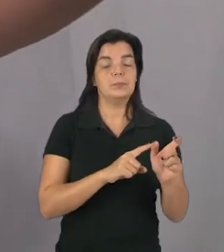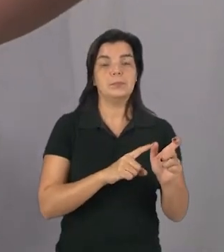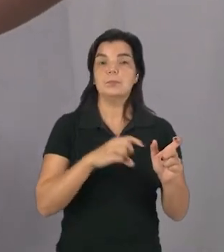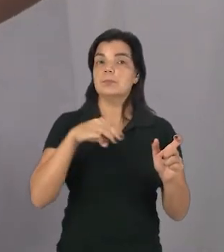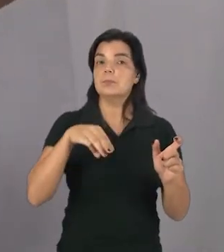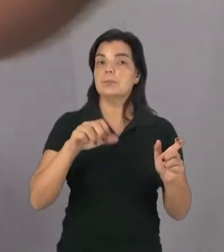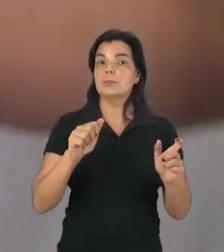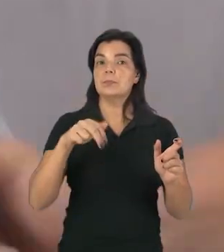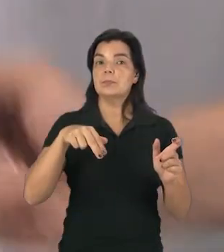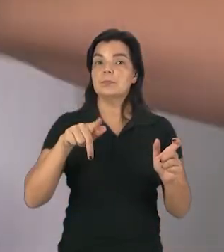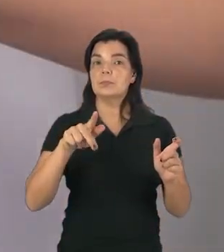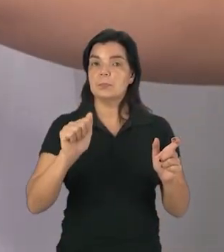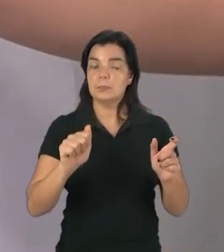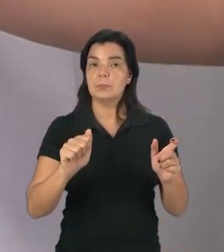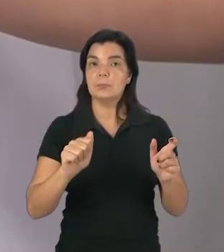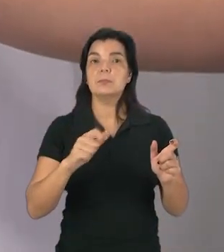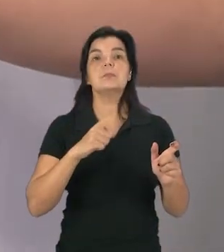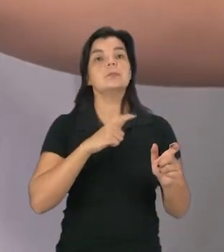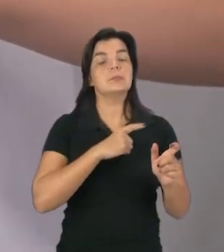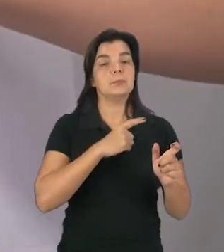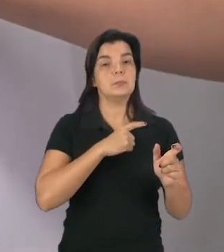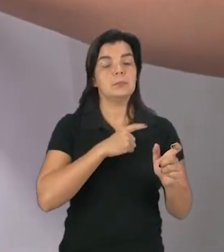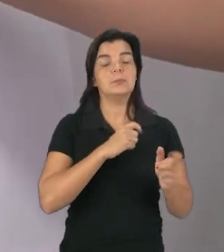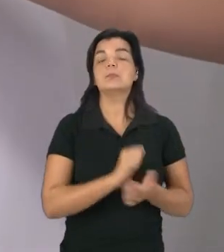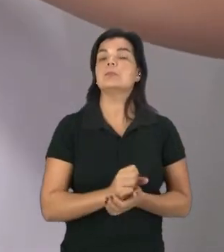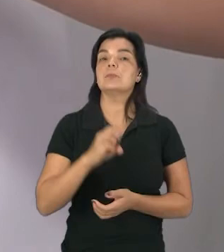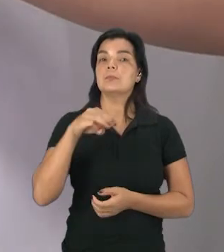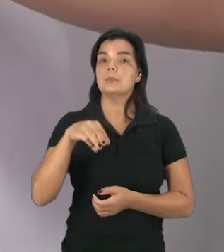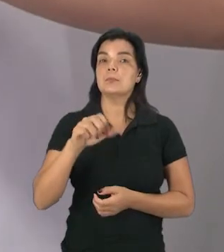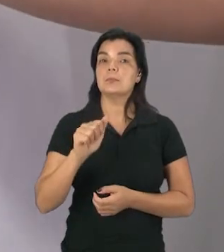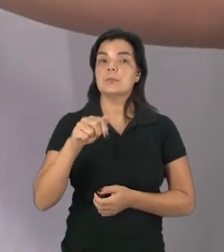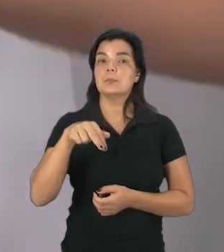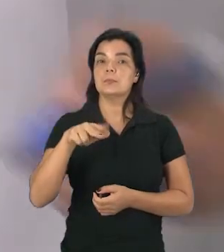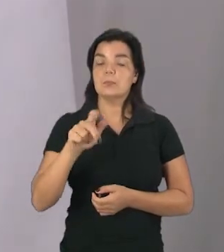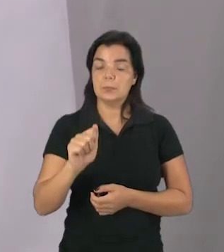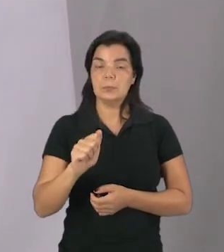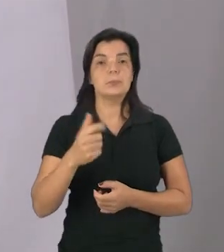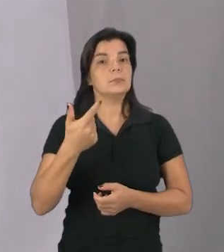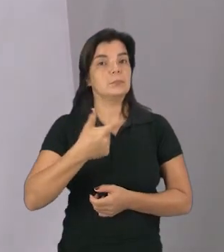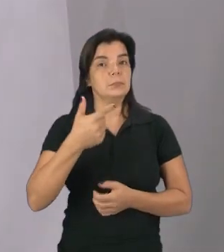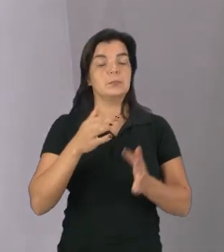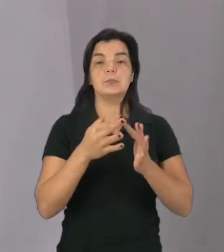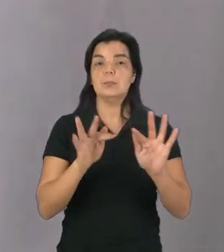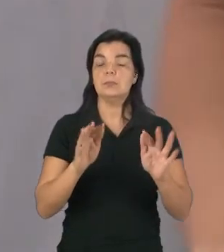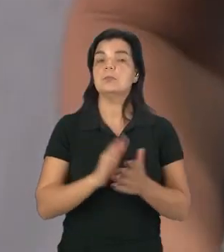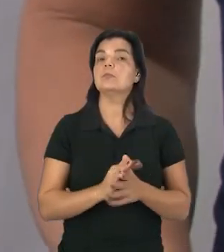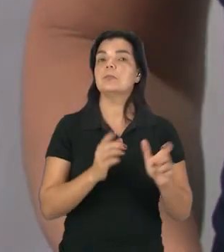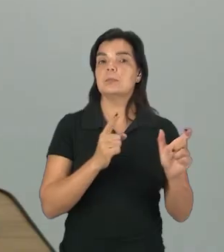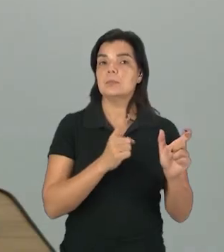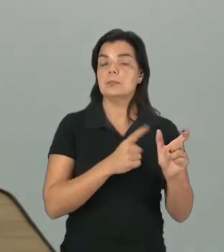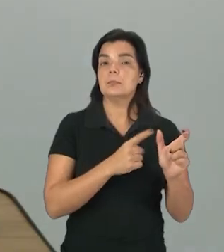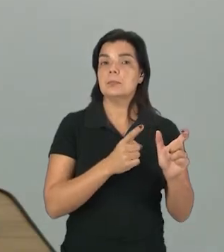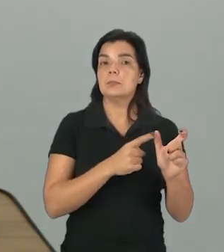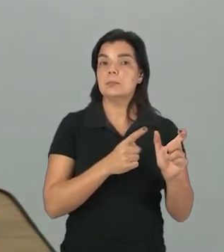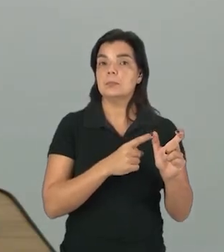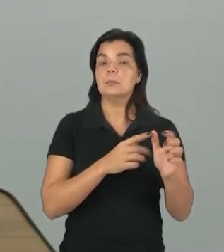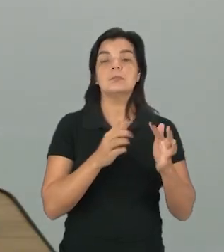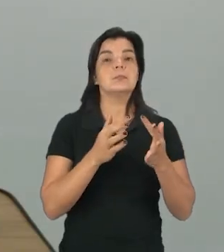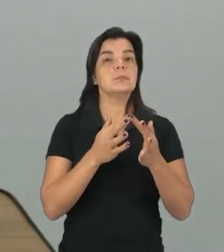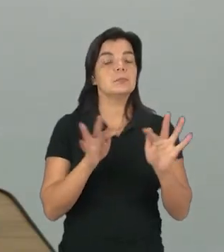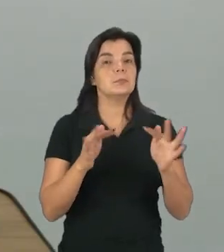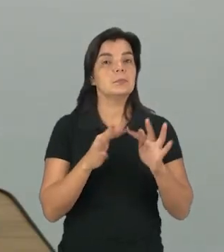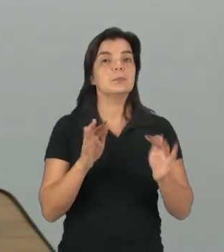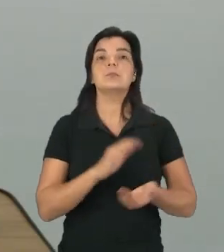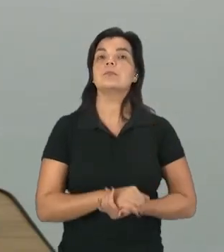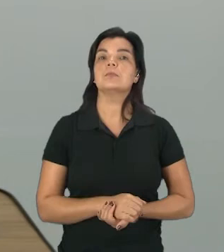manga na primeira frase e também da palavra manga na segunda frase. Na primeira frase, tá falando